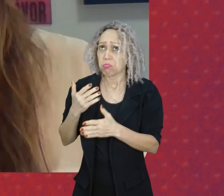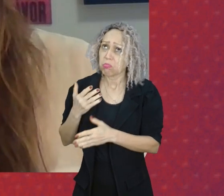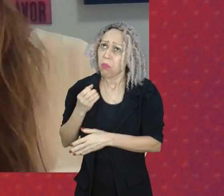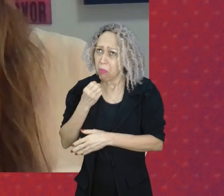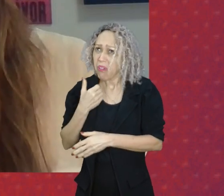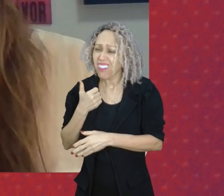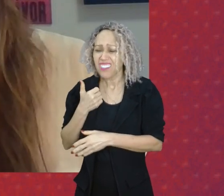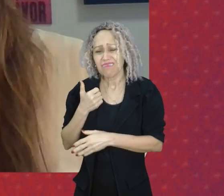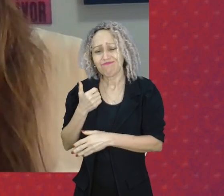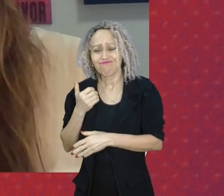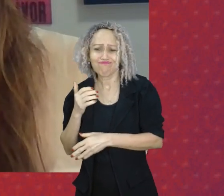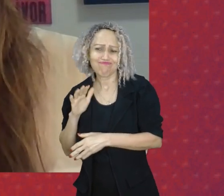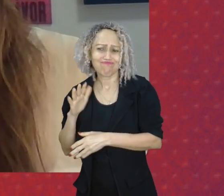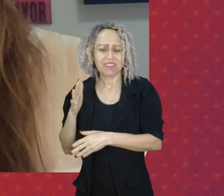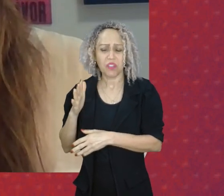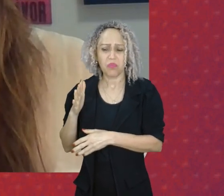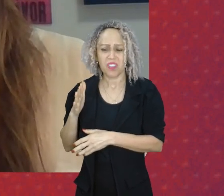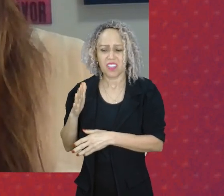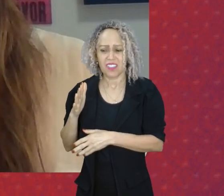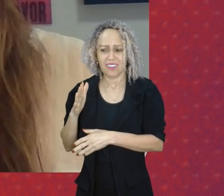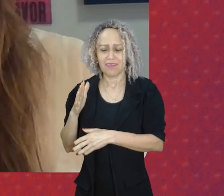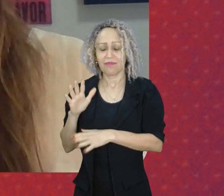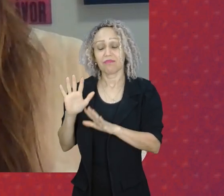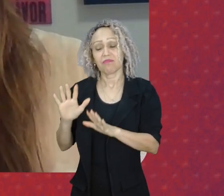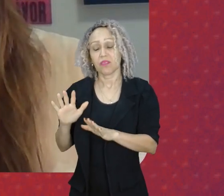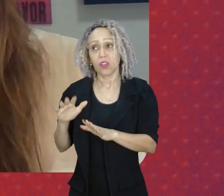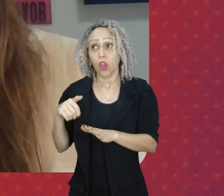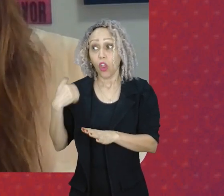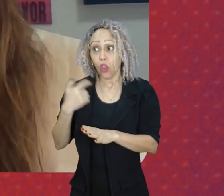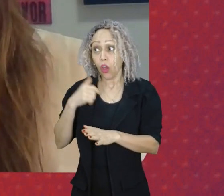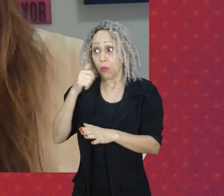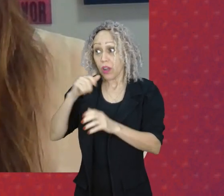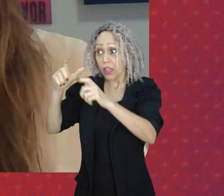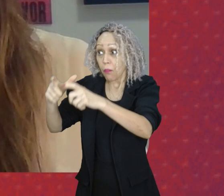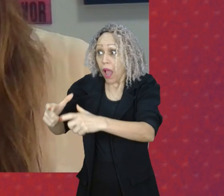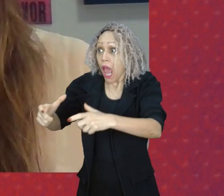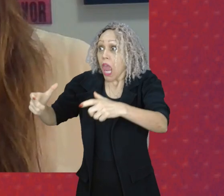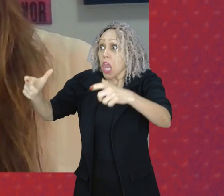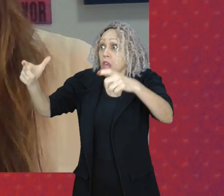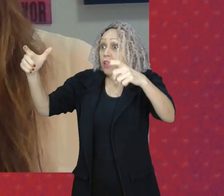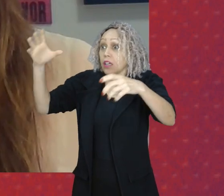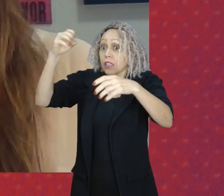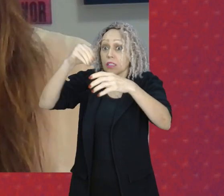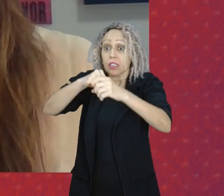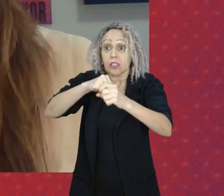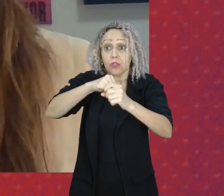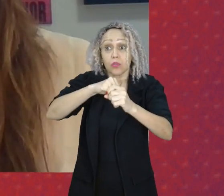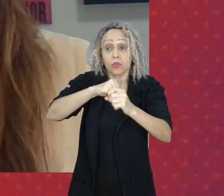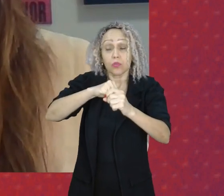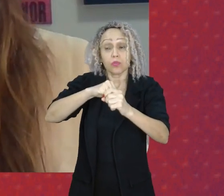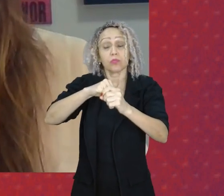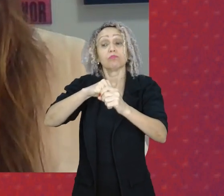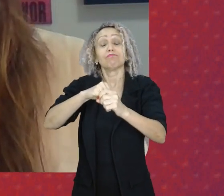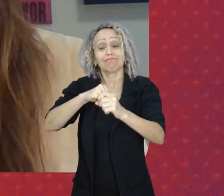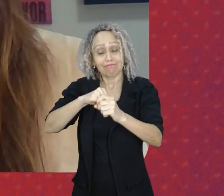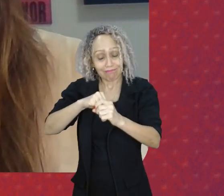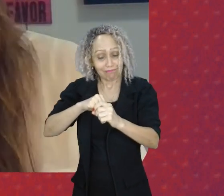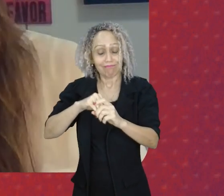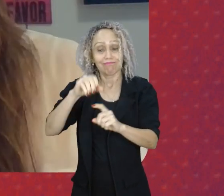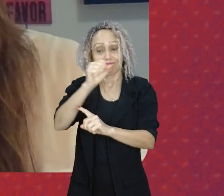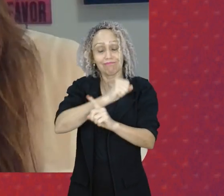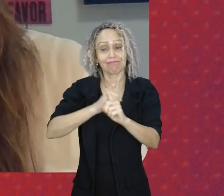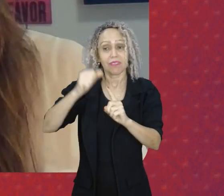mas insuficientes. Nós somos maioria da população brasileira, a gente tinha que ter pelo menos paridade no parlamento, e isso não